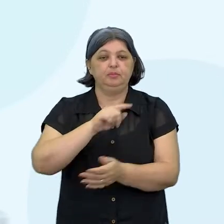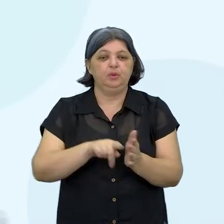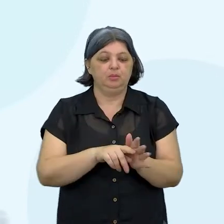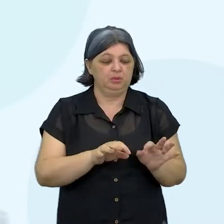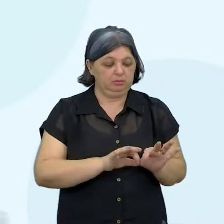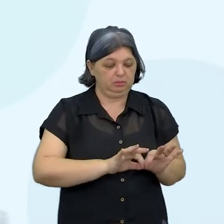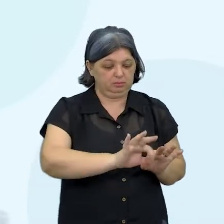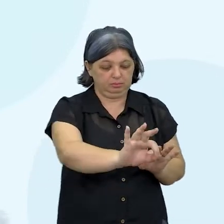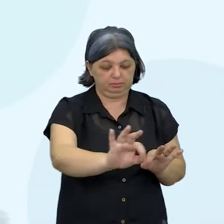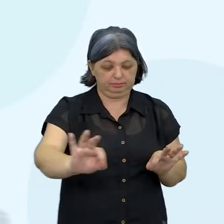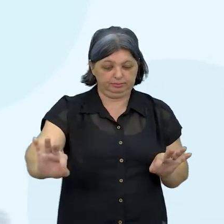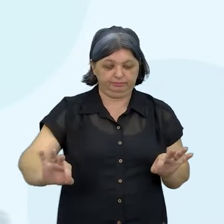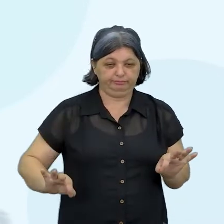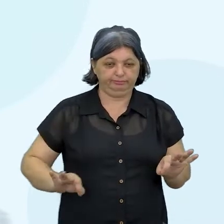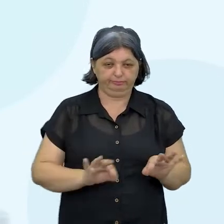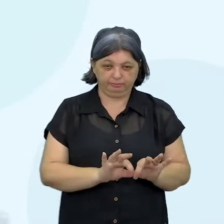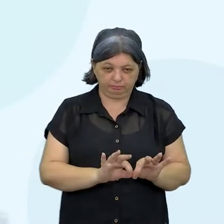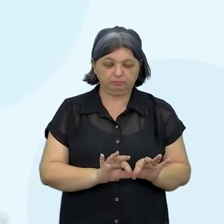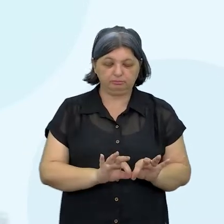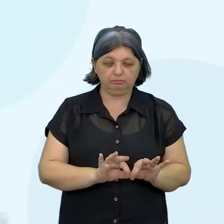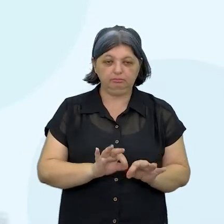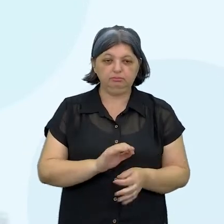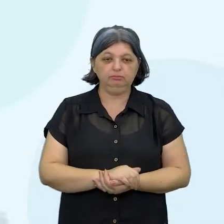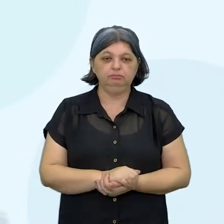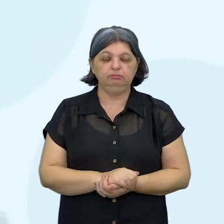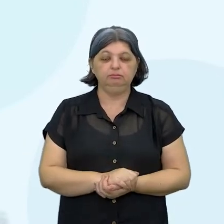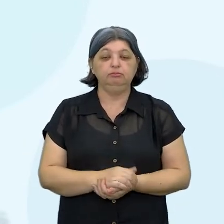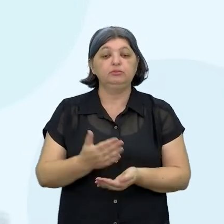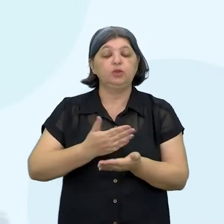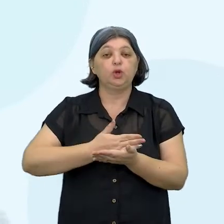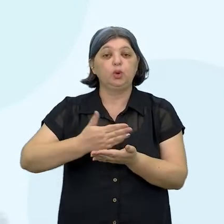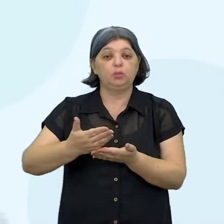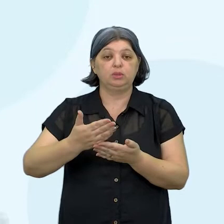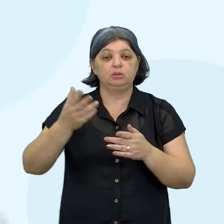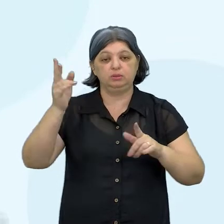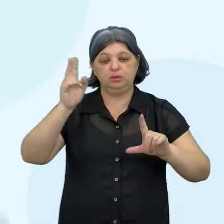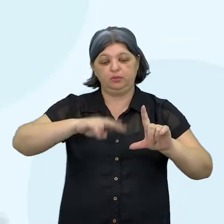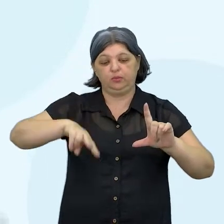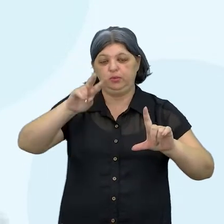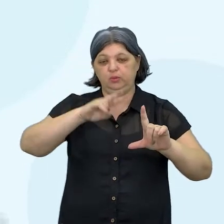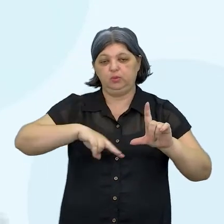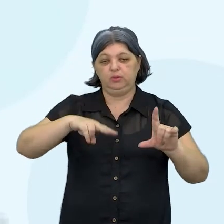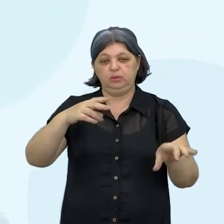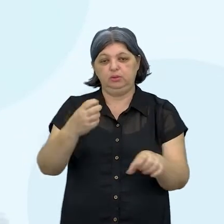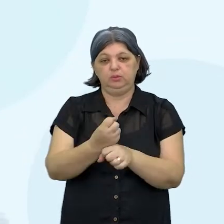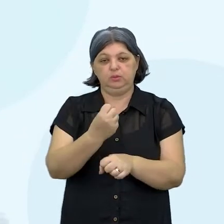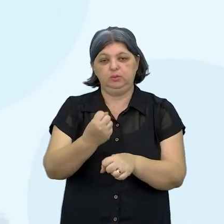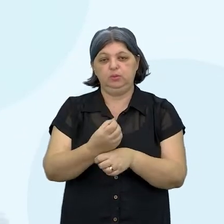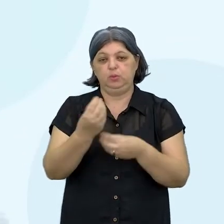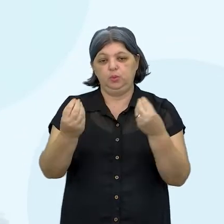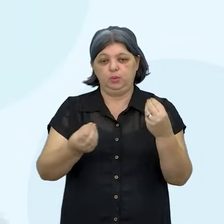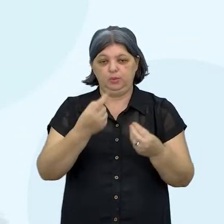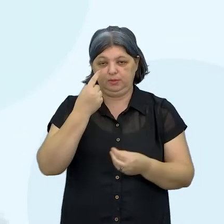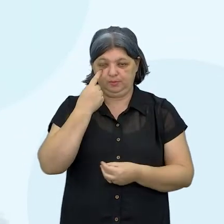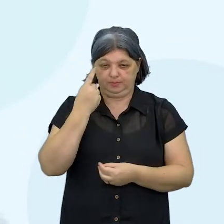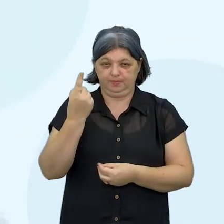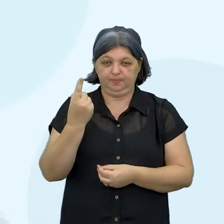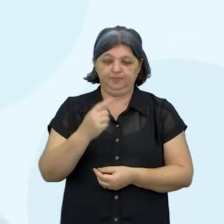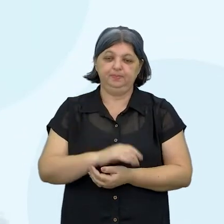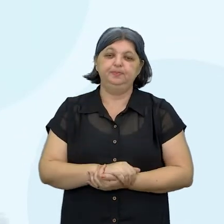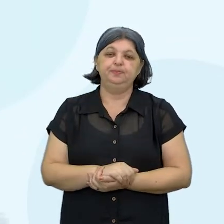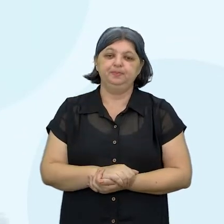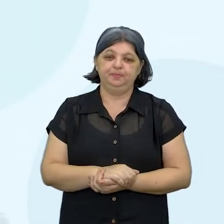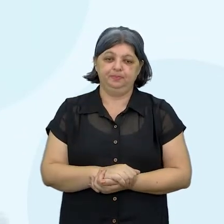terreno na malha para começarmos a visualizar nossa construção. E aqui, ó,